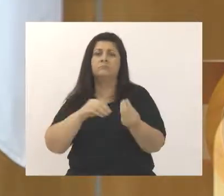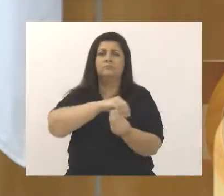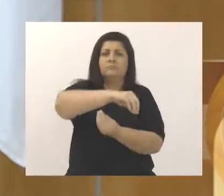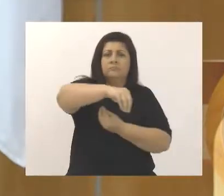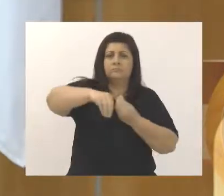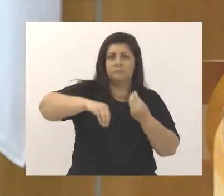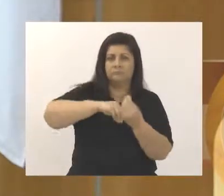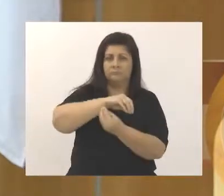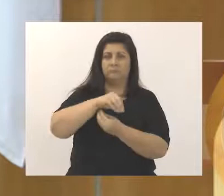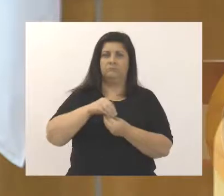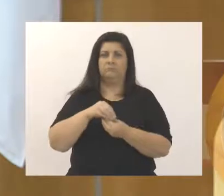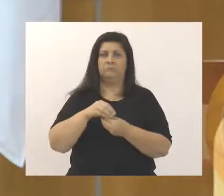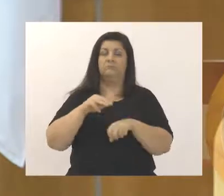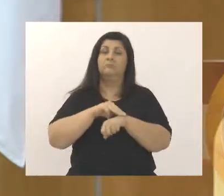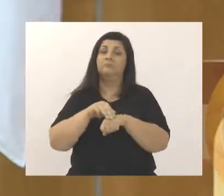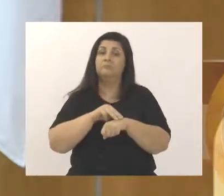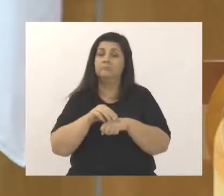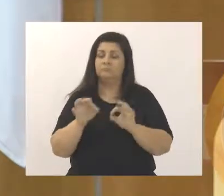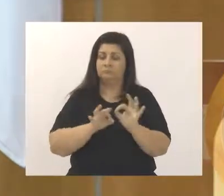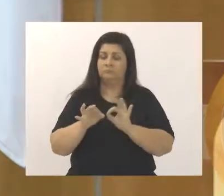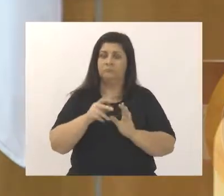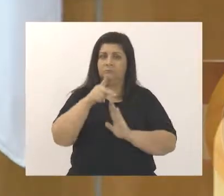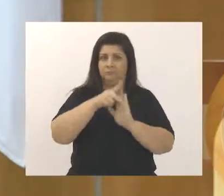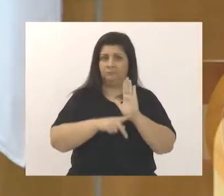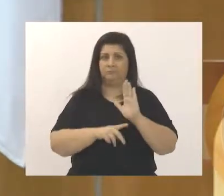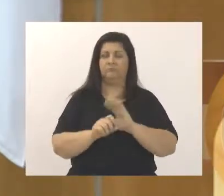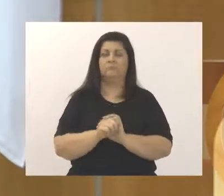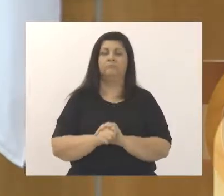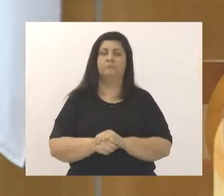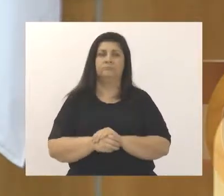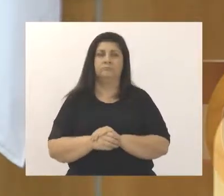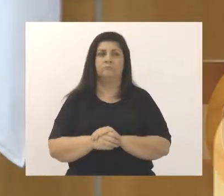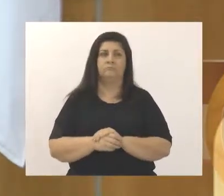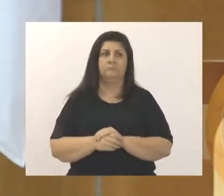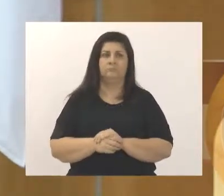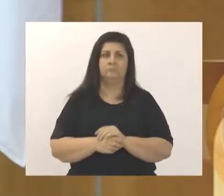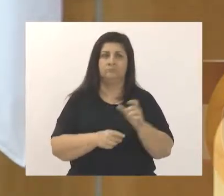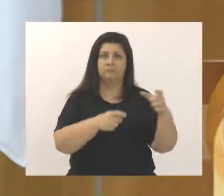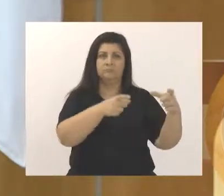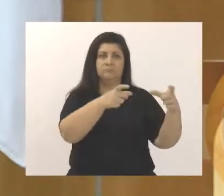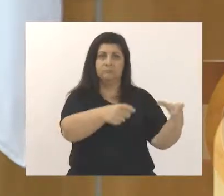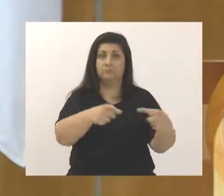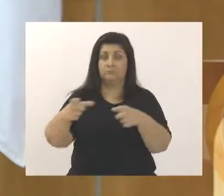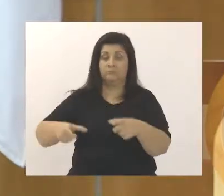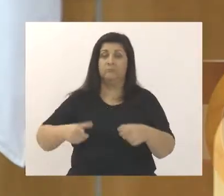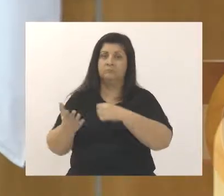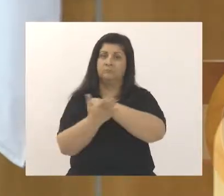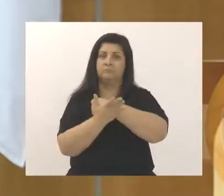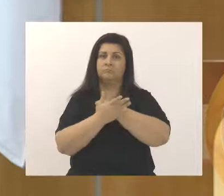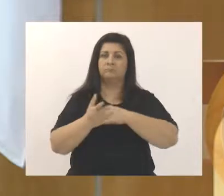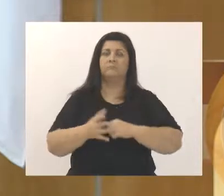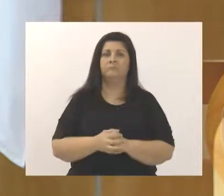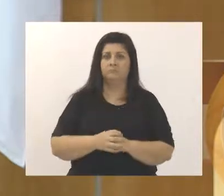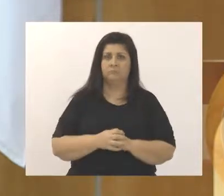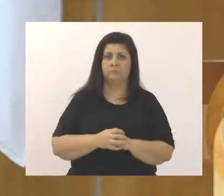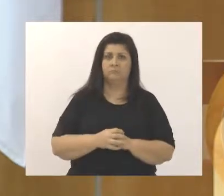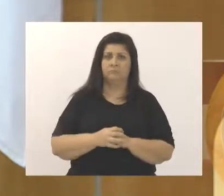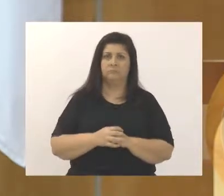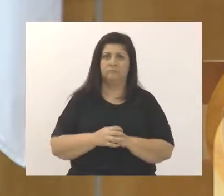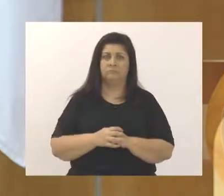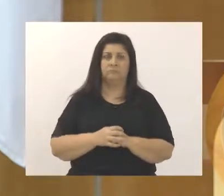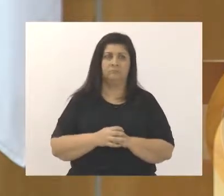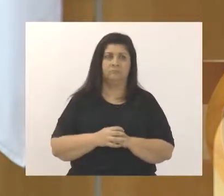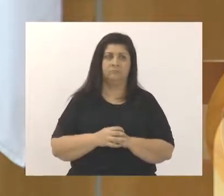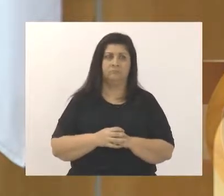envolveram na discussão desse projeto de lei. As entidades que acompanharam e contribuíram, a Roda Bebê do Bem,